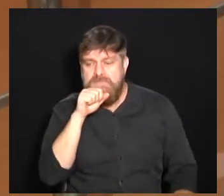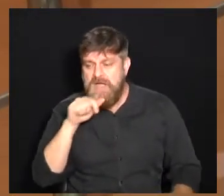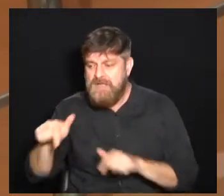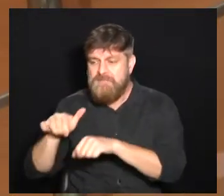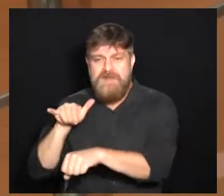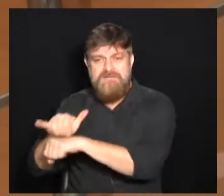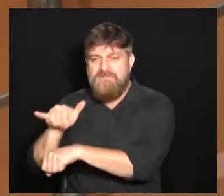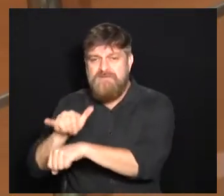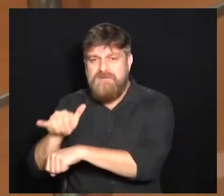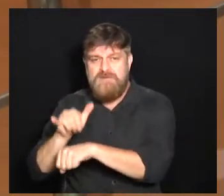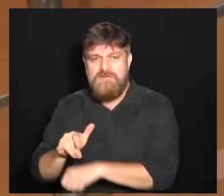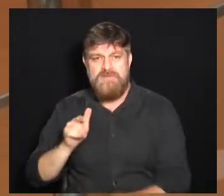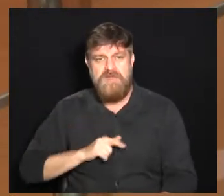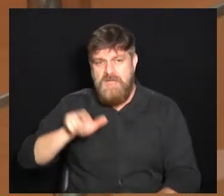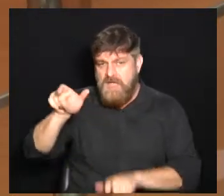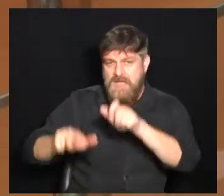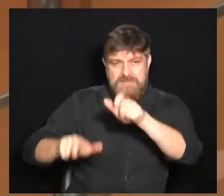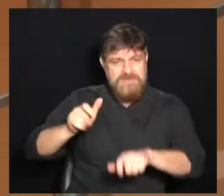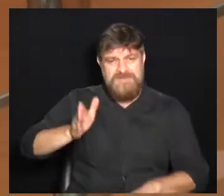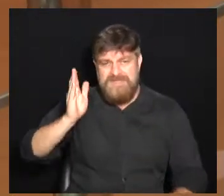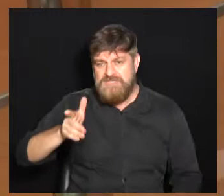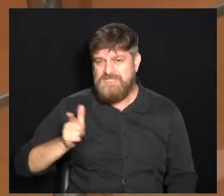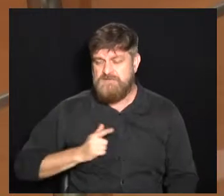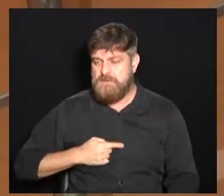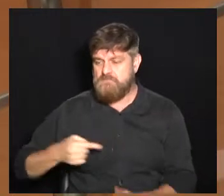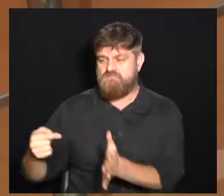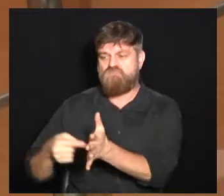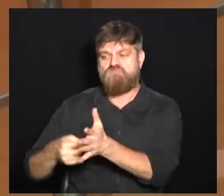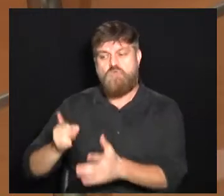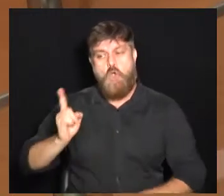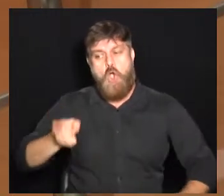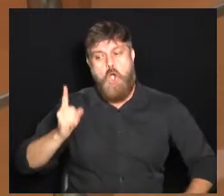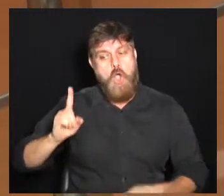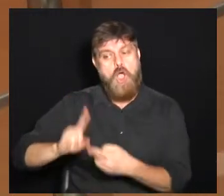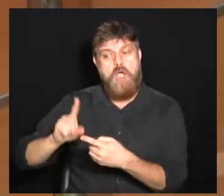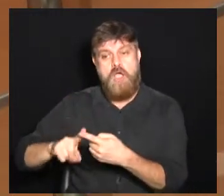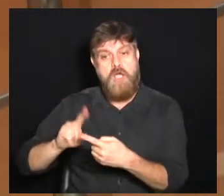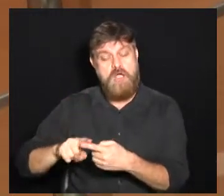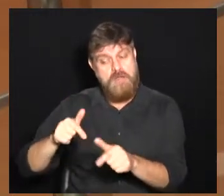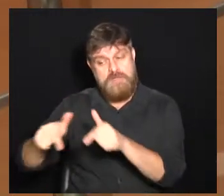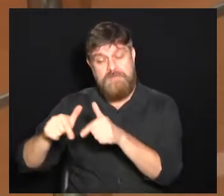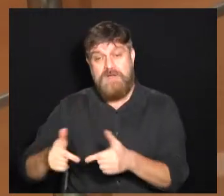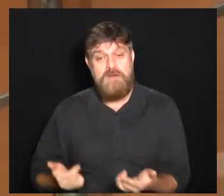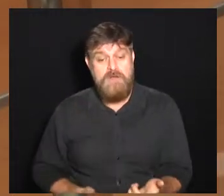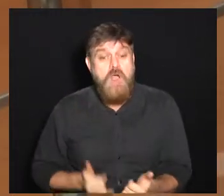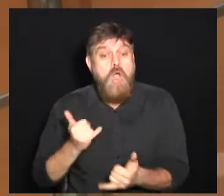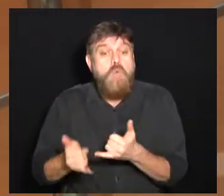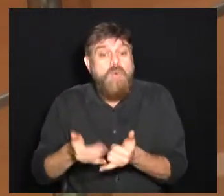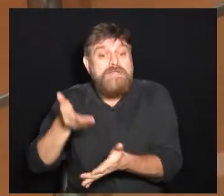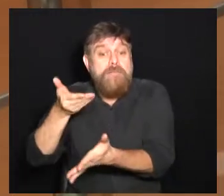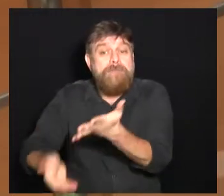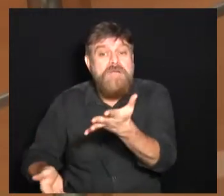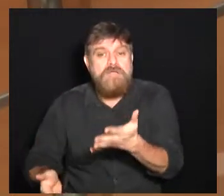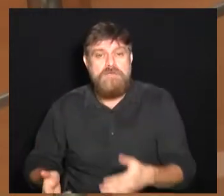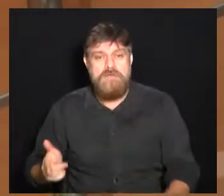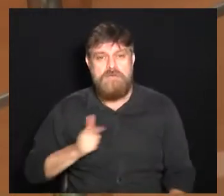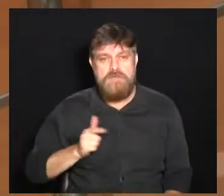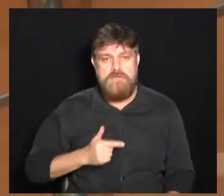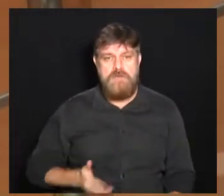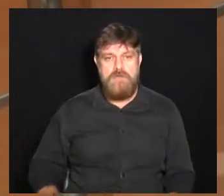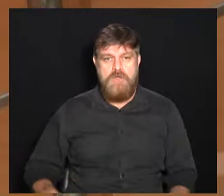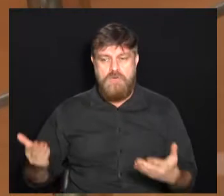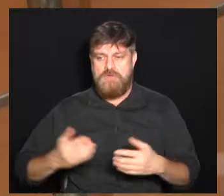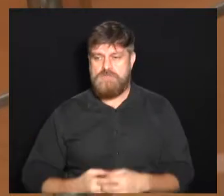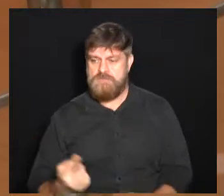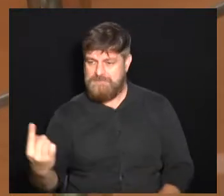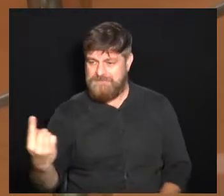gente tem caso aqui que pessoas que já tomaram advertência de trabalho, tem gente correndo o risco de perder emprego, hoje saiu do trabalho forçado para